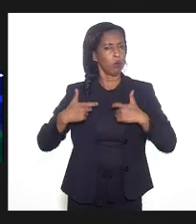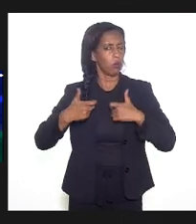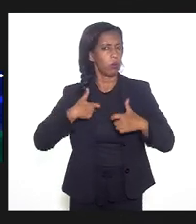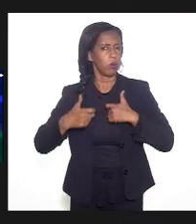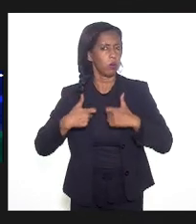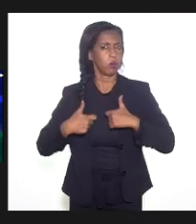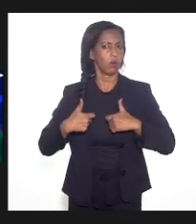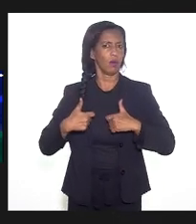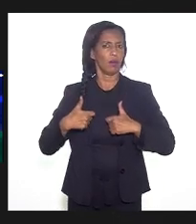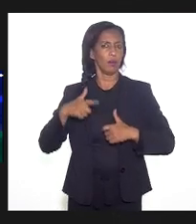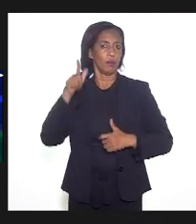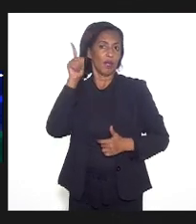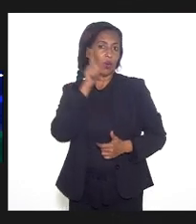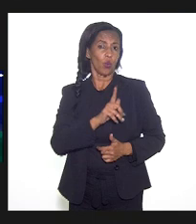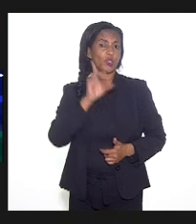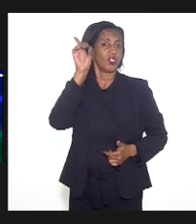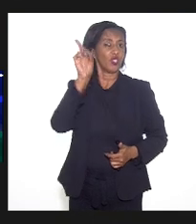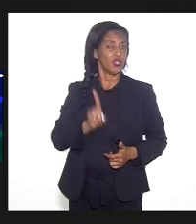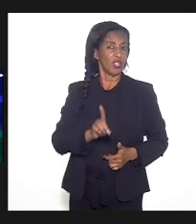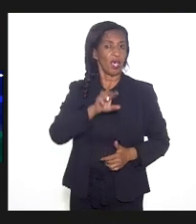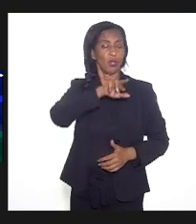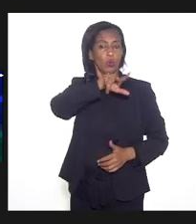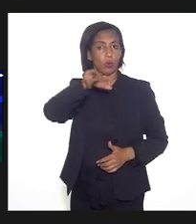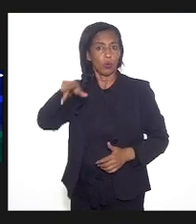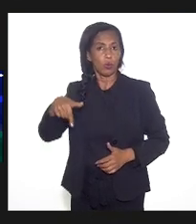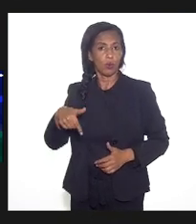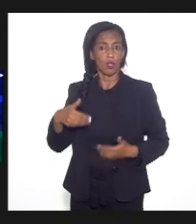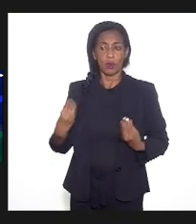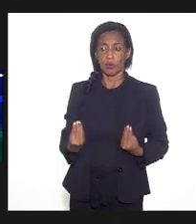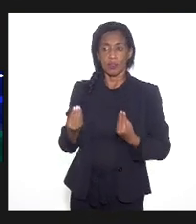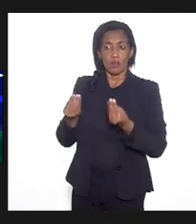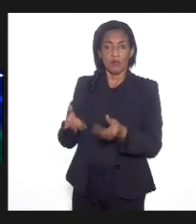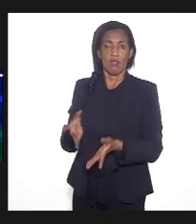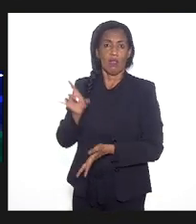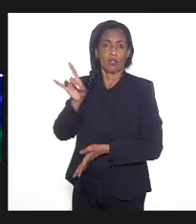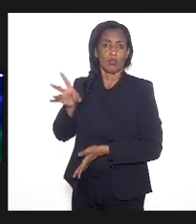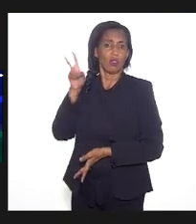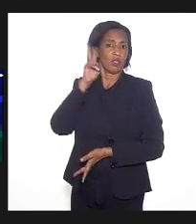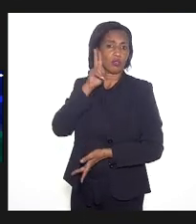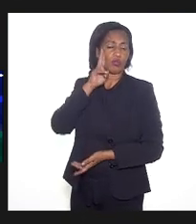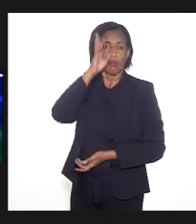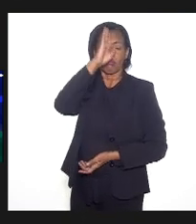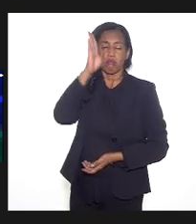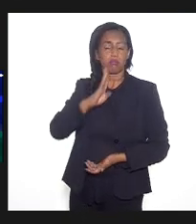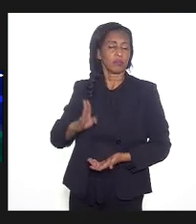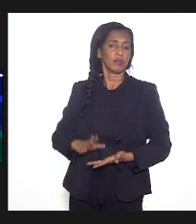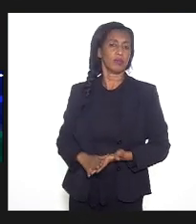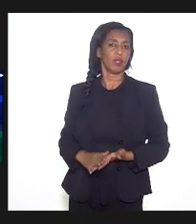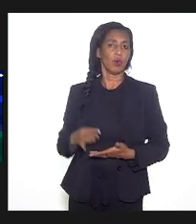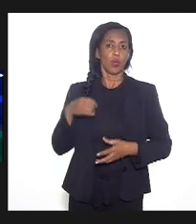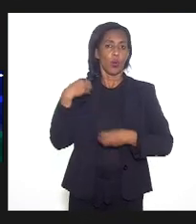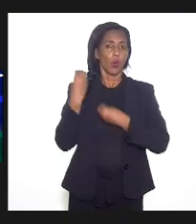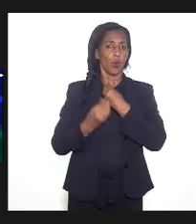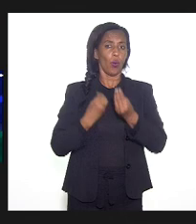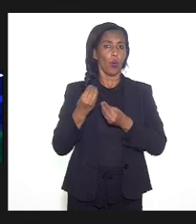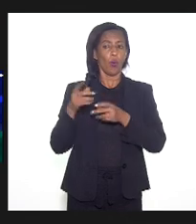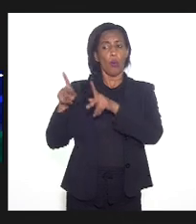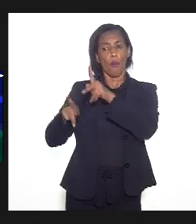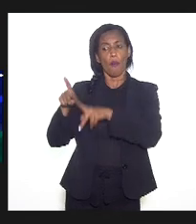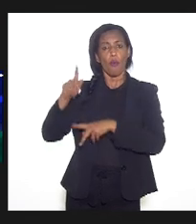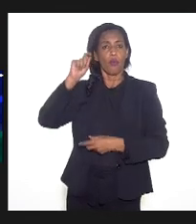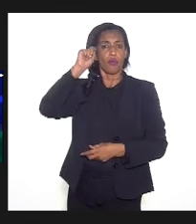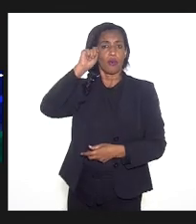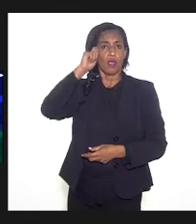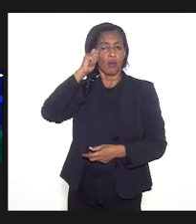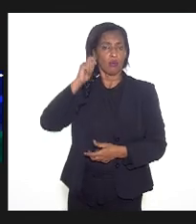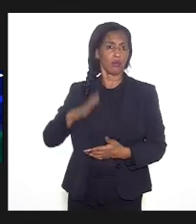com muita luta pela conquista de direitos. E isso não se dá somente no caso da história brasileira com o povo negro. Se dá,